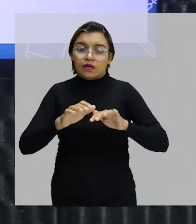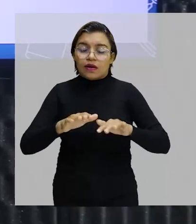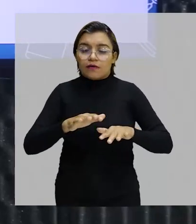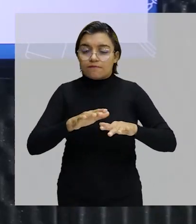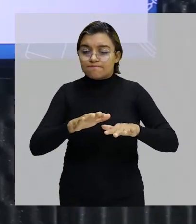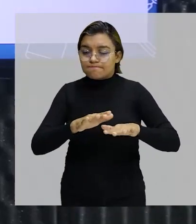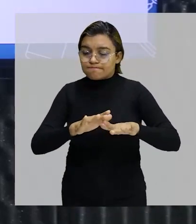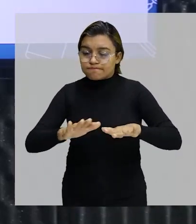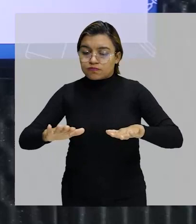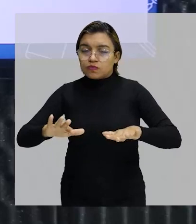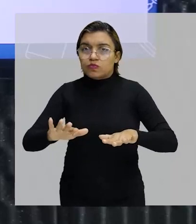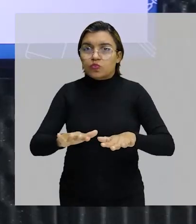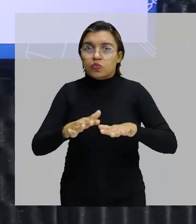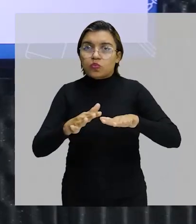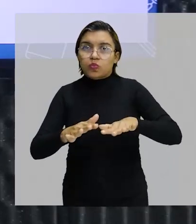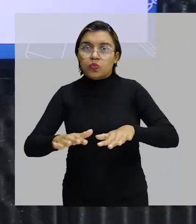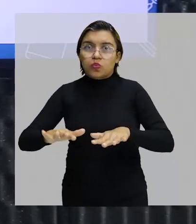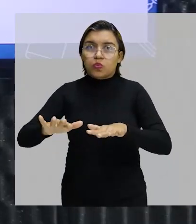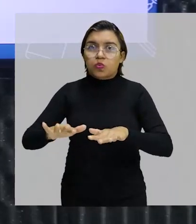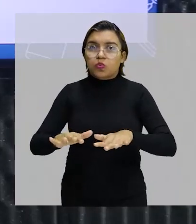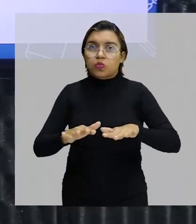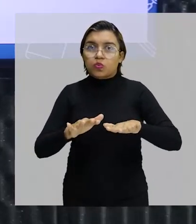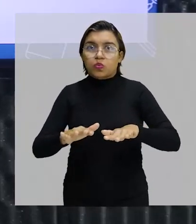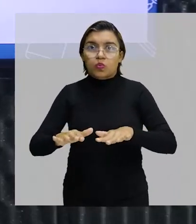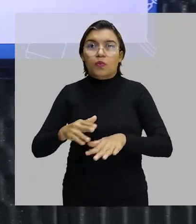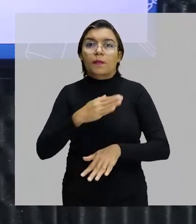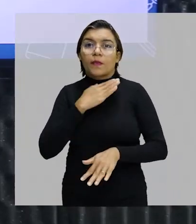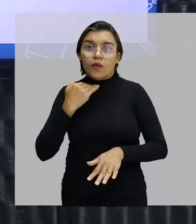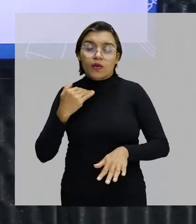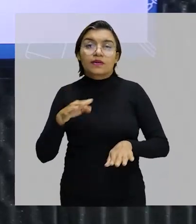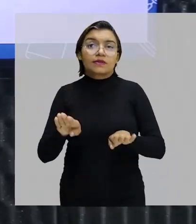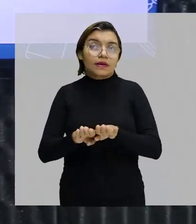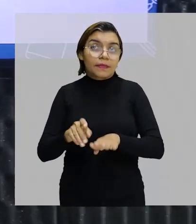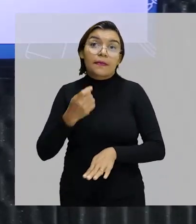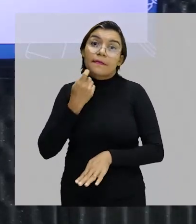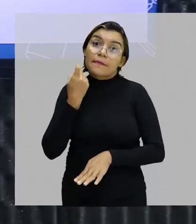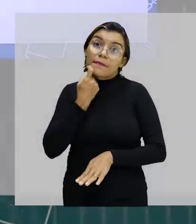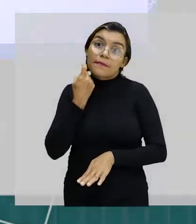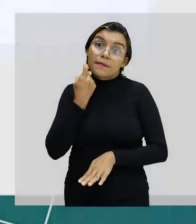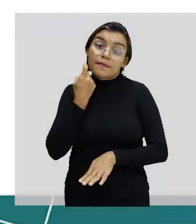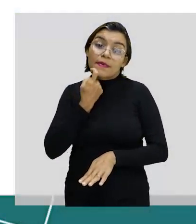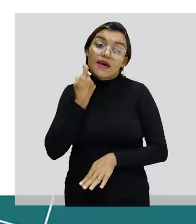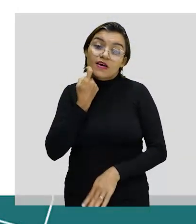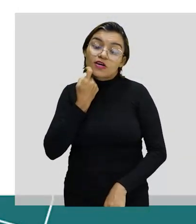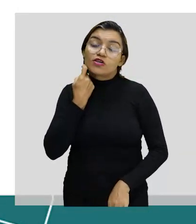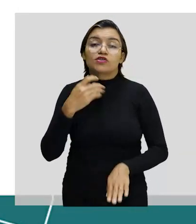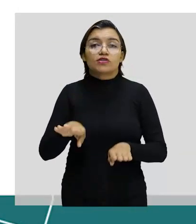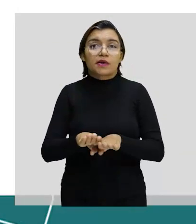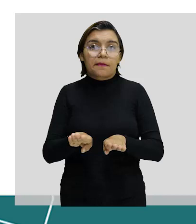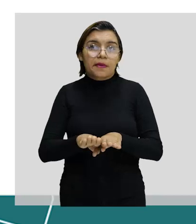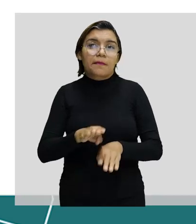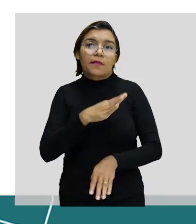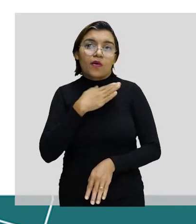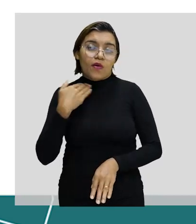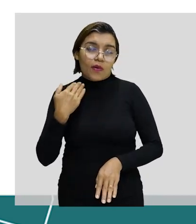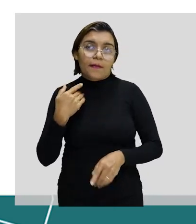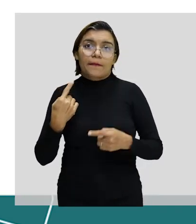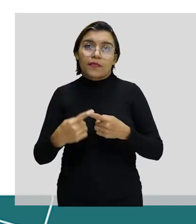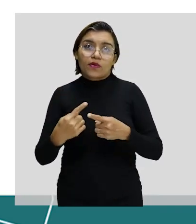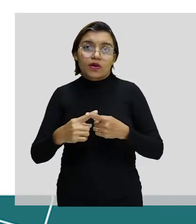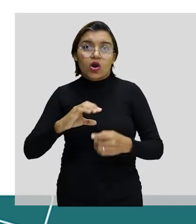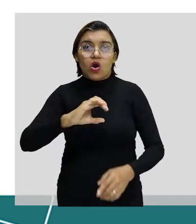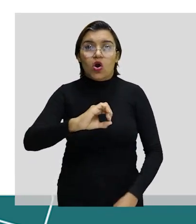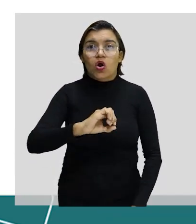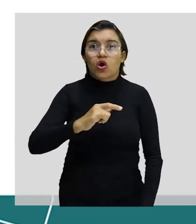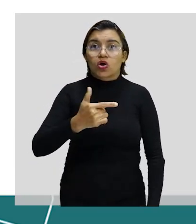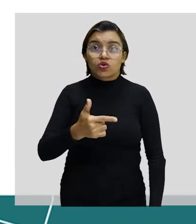flutuar, que elas podem morrer, e vai gerar também a morte de peixes devido à impossibilidade de entrar o